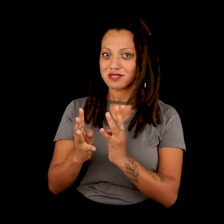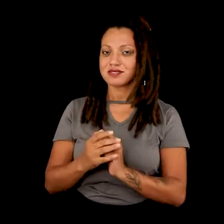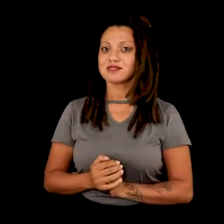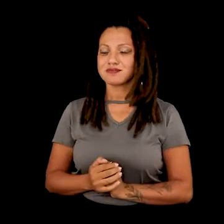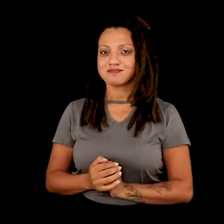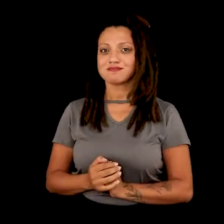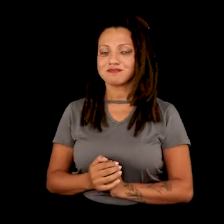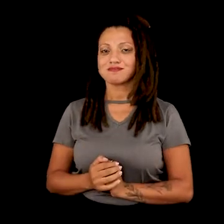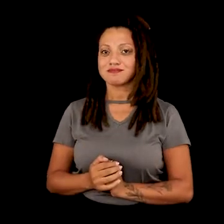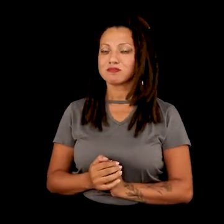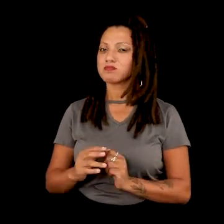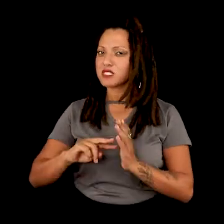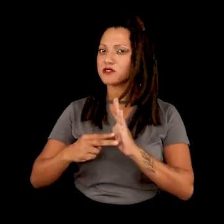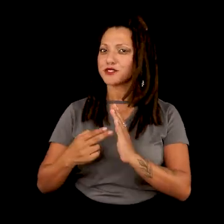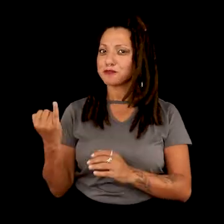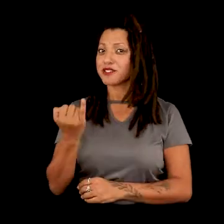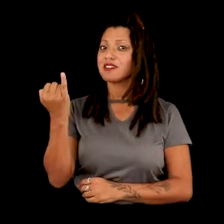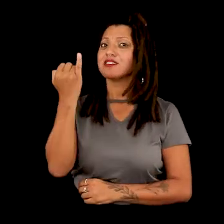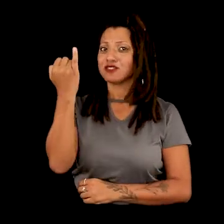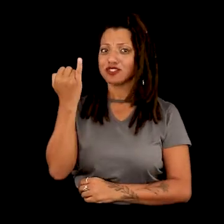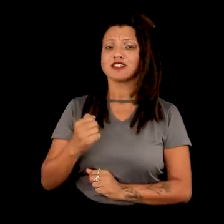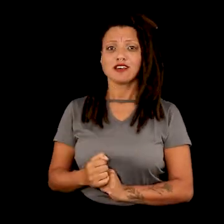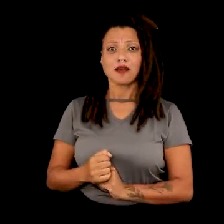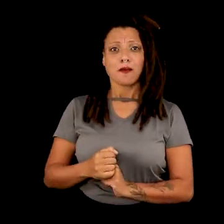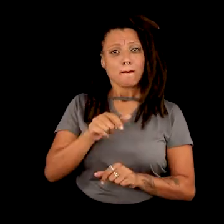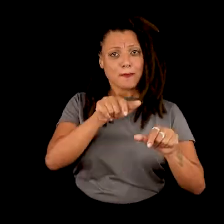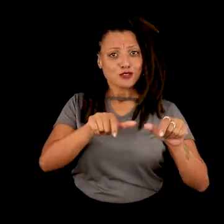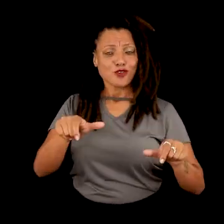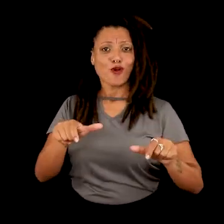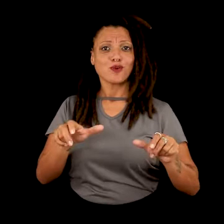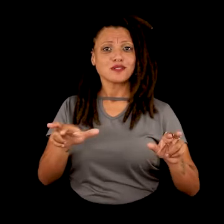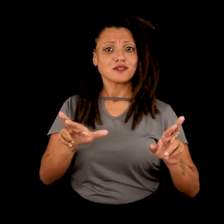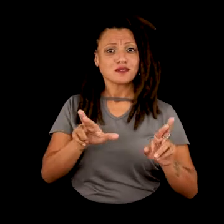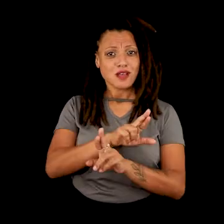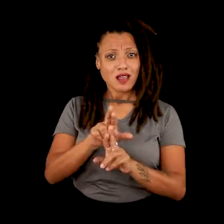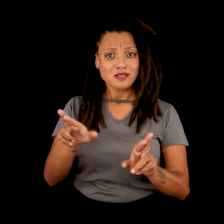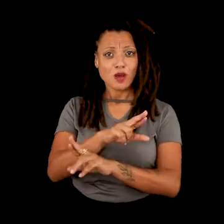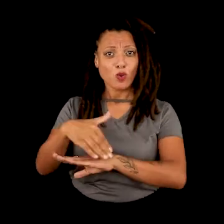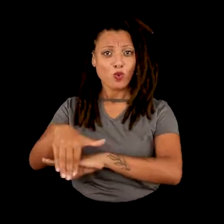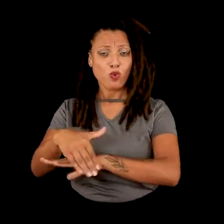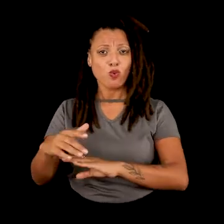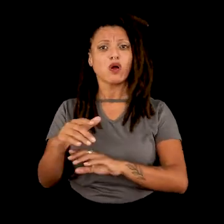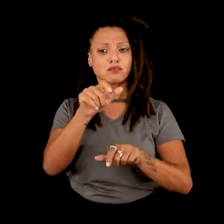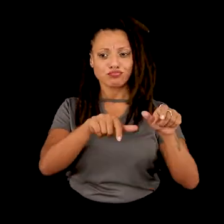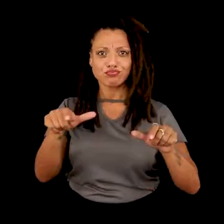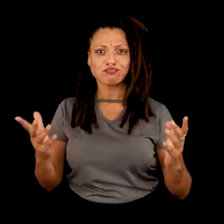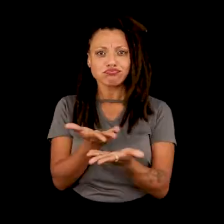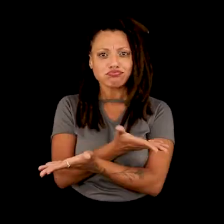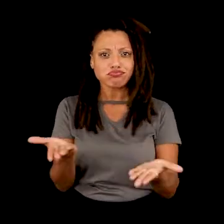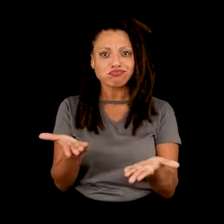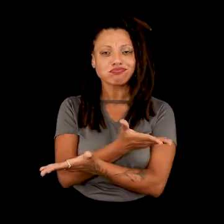ela tem um significado muito importante nessa relação das pessoas com a rua. Acho que a Ciranda tem um negócio único